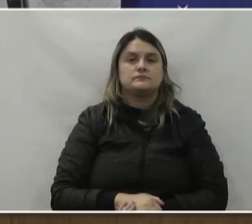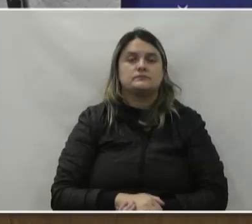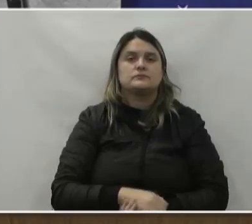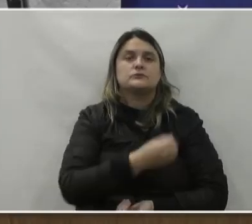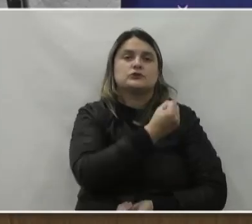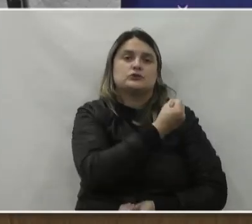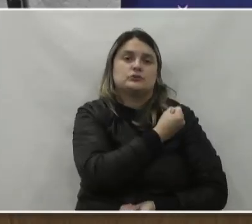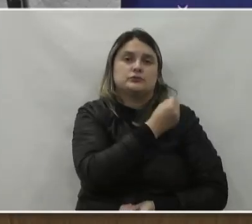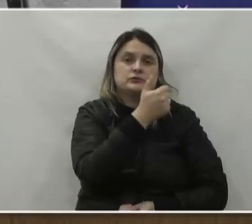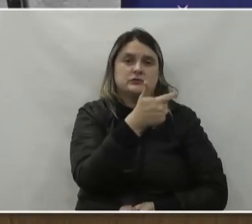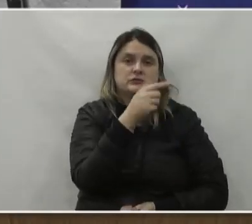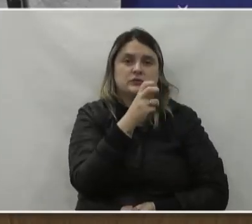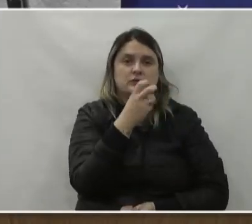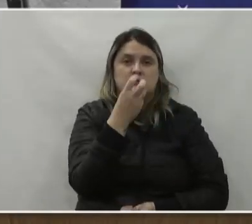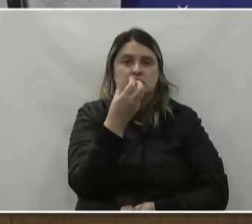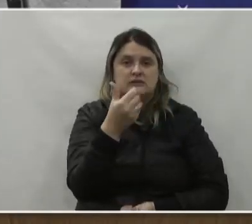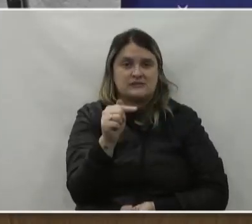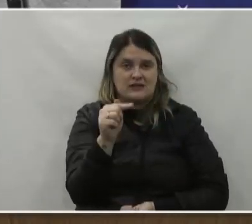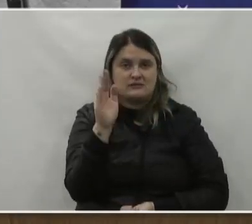Indicação número